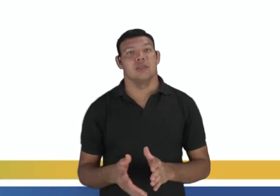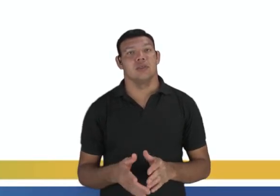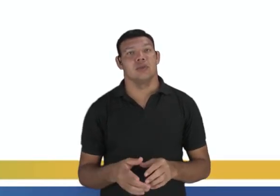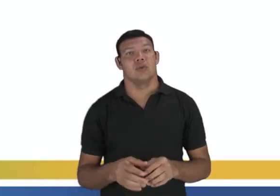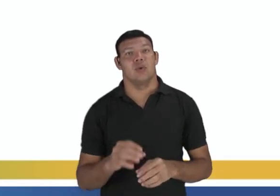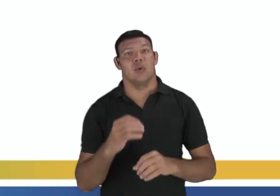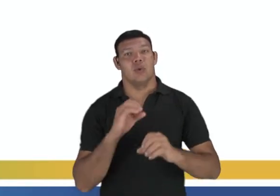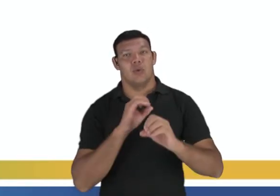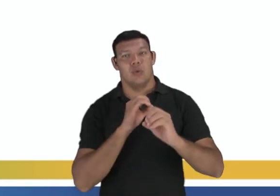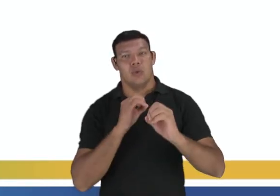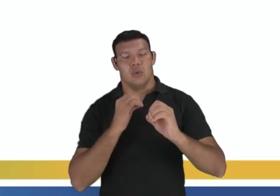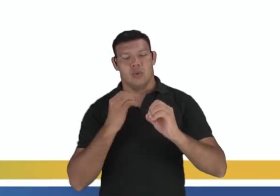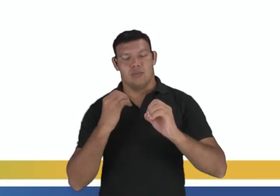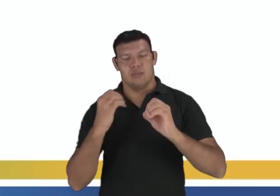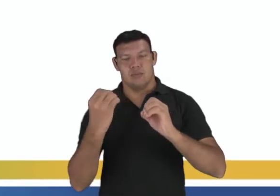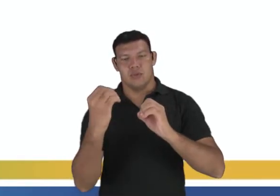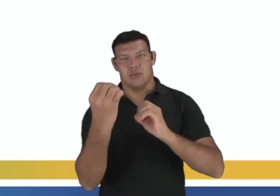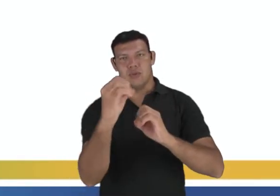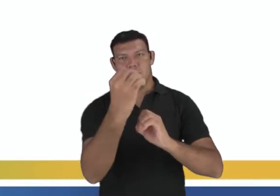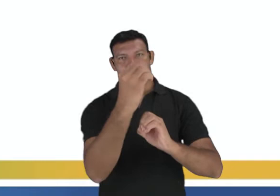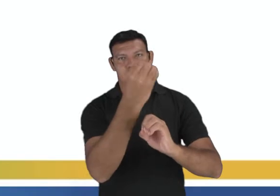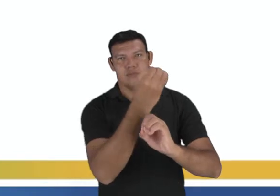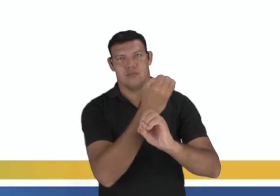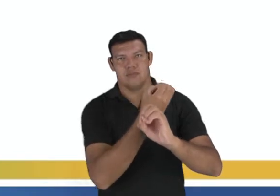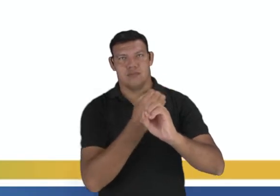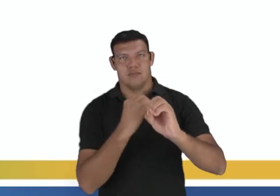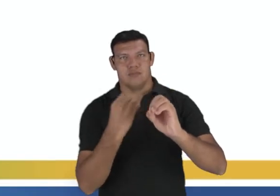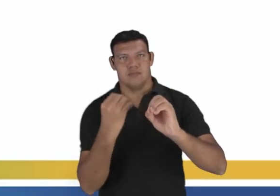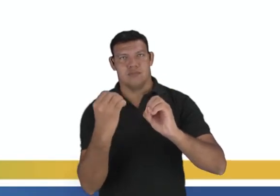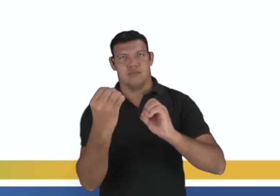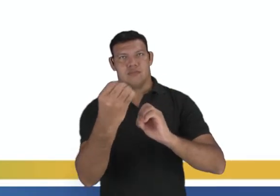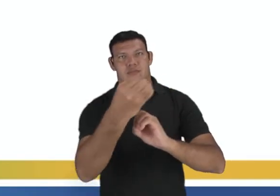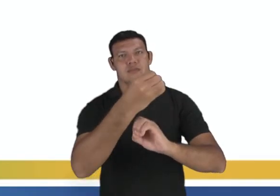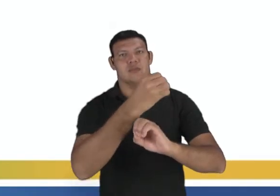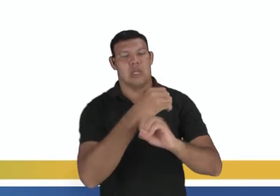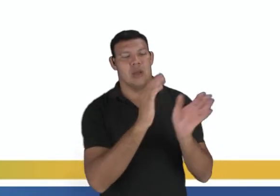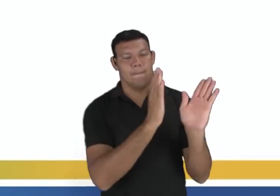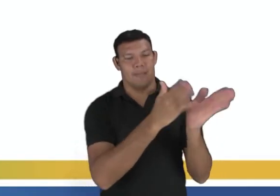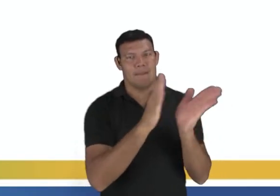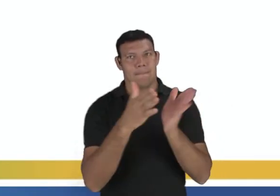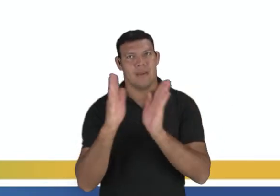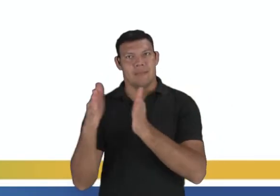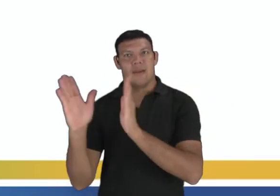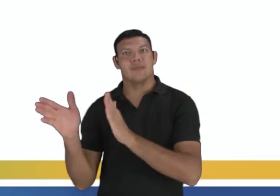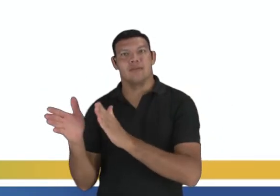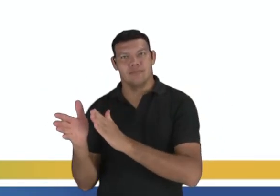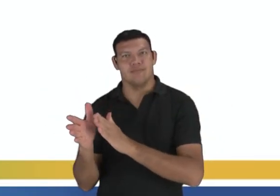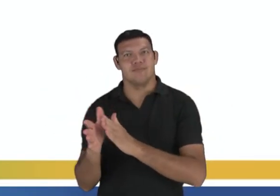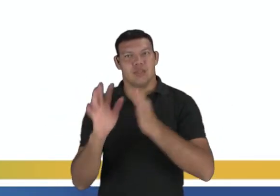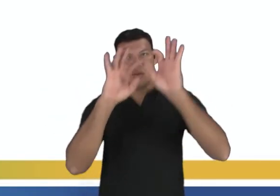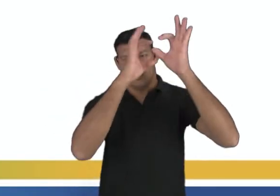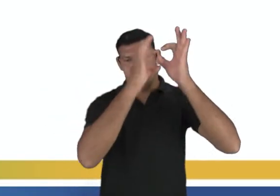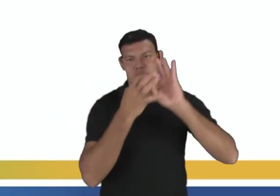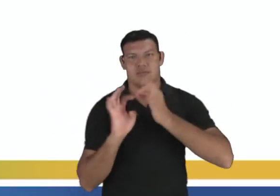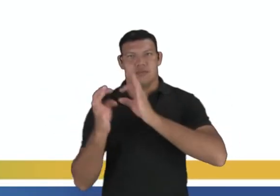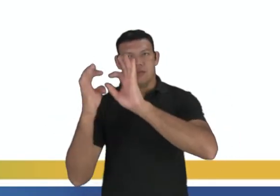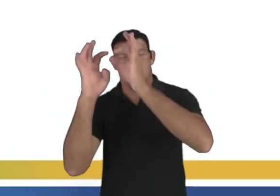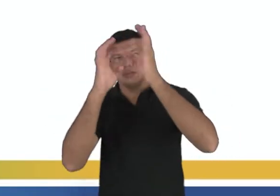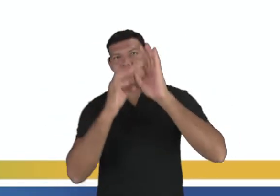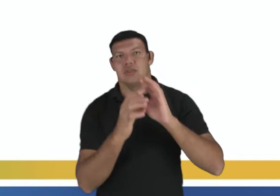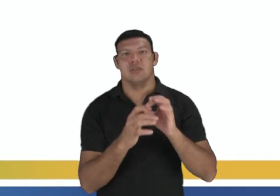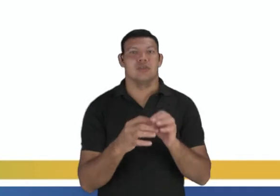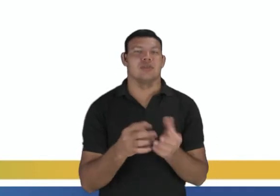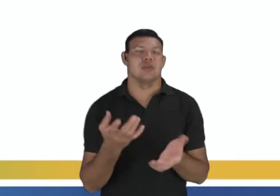o movimento responsável, né, por essas fases da Lua que nós observamos, né, no céu ao longo do ciclo lunar, que dura mais ou menos